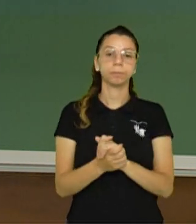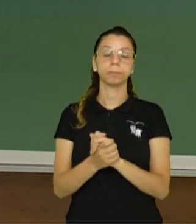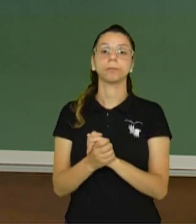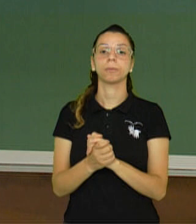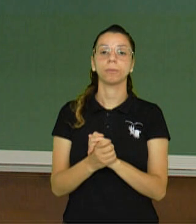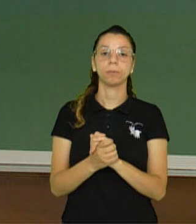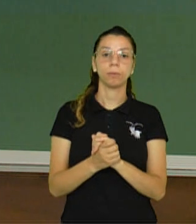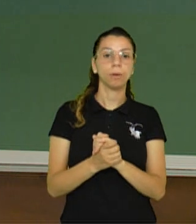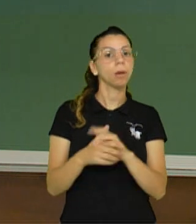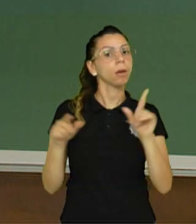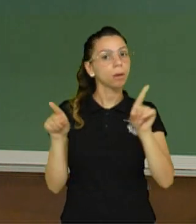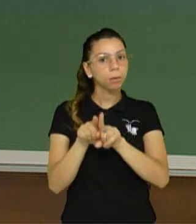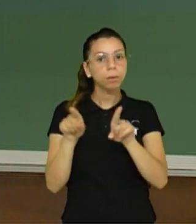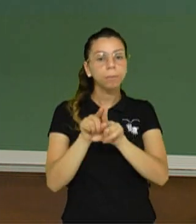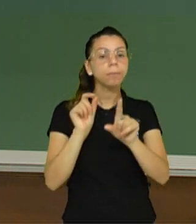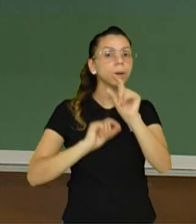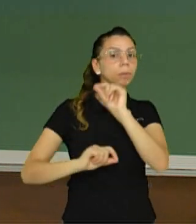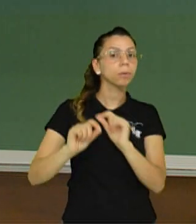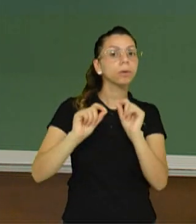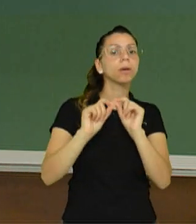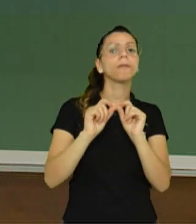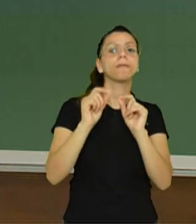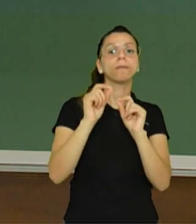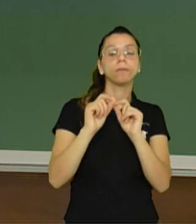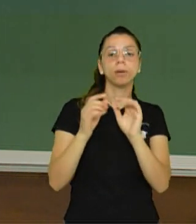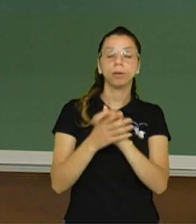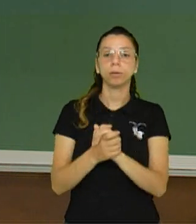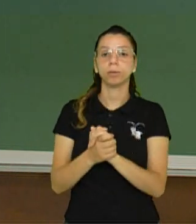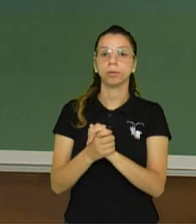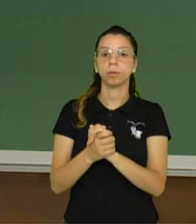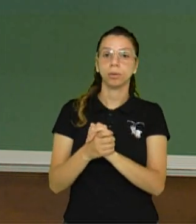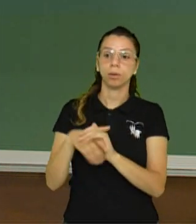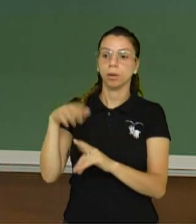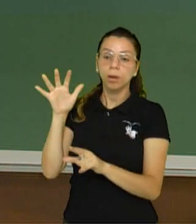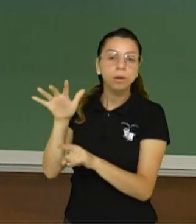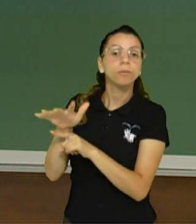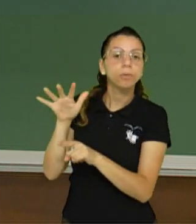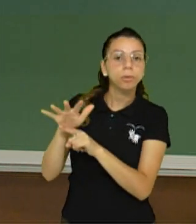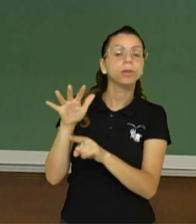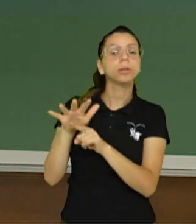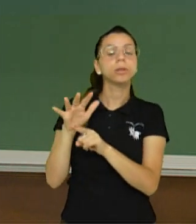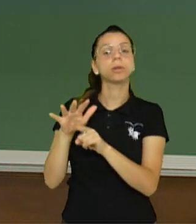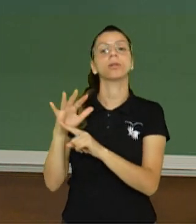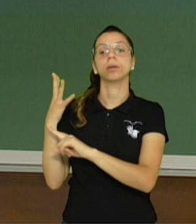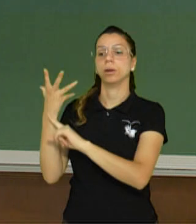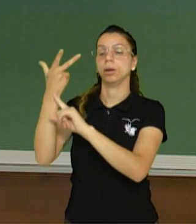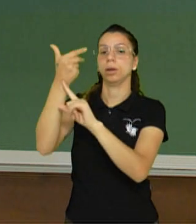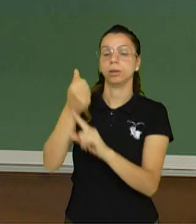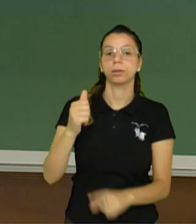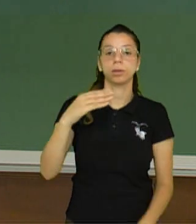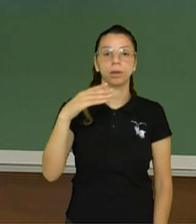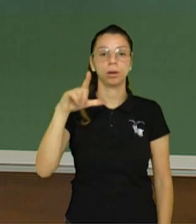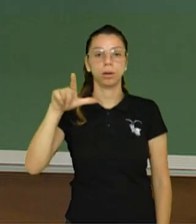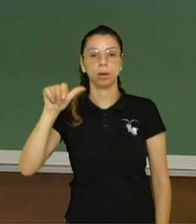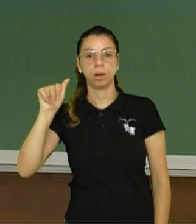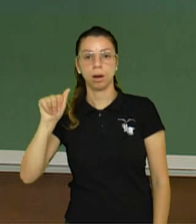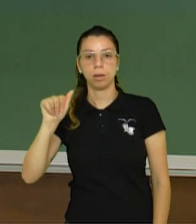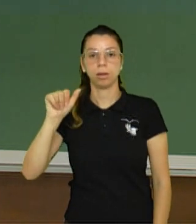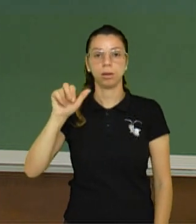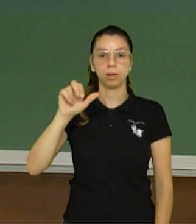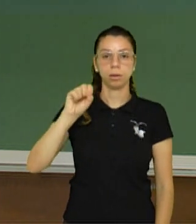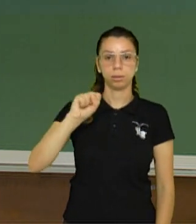clássica, também na arte romântica, mas principalmente na arte clássica. Esse antropocentrismo começa lá.